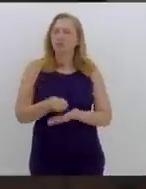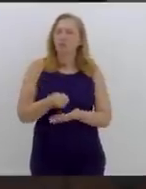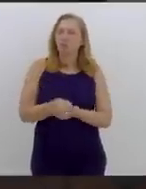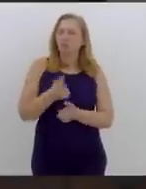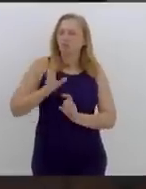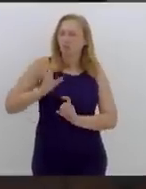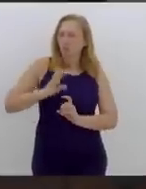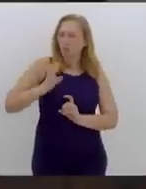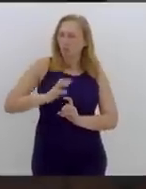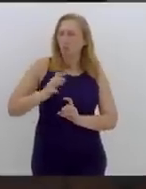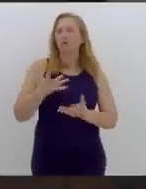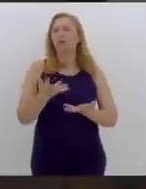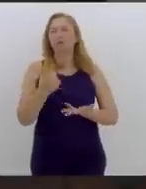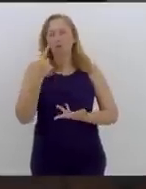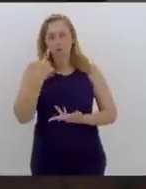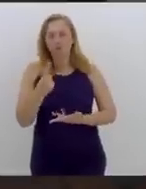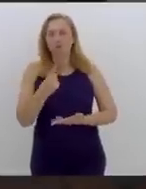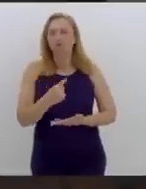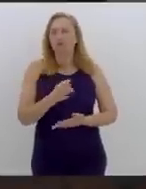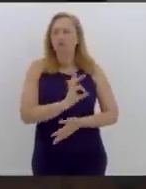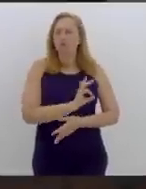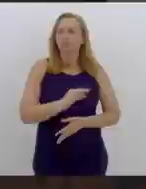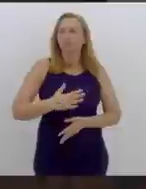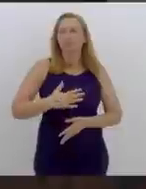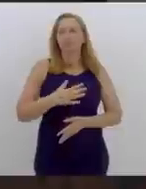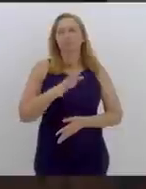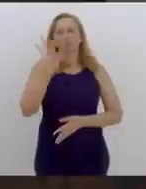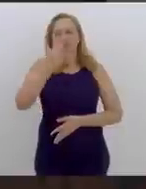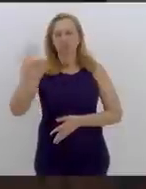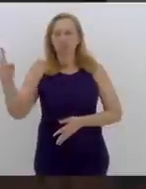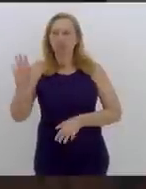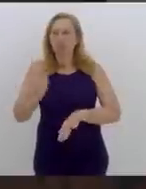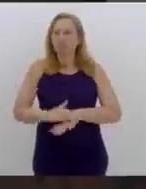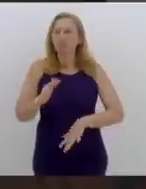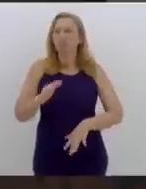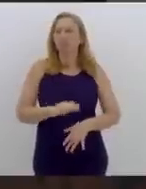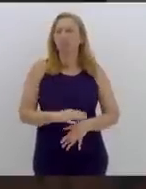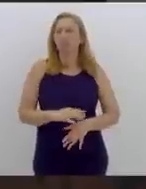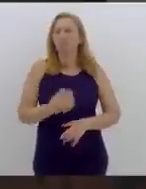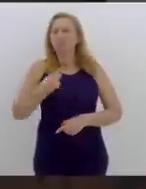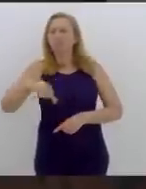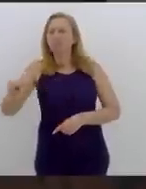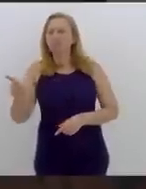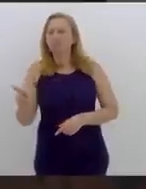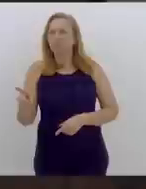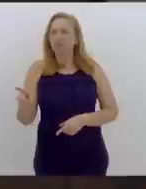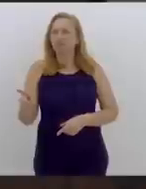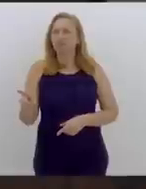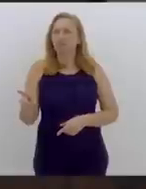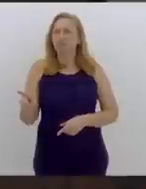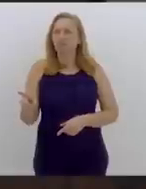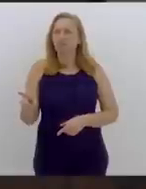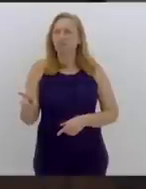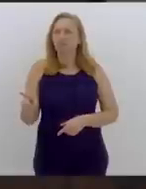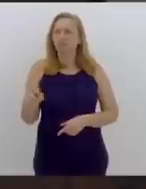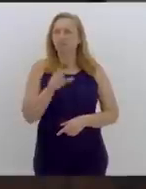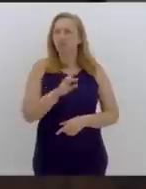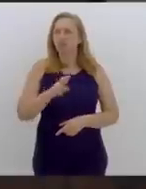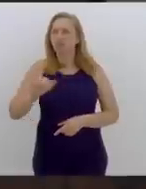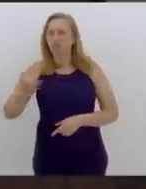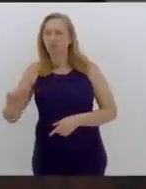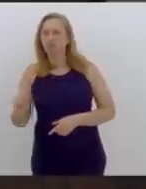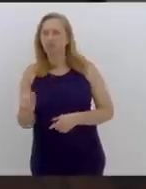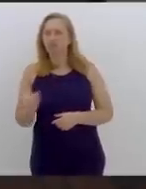eu já vi Polícia Federal muitos mais indo embora e a corregedoria ficando